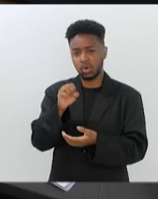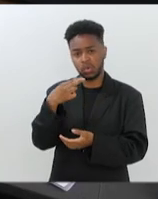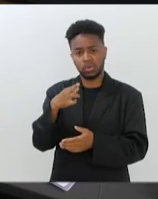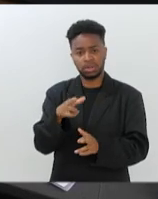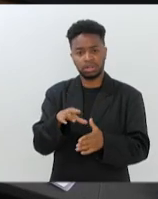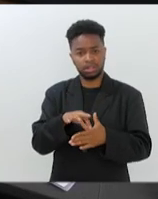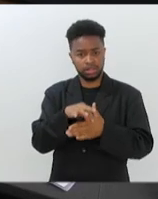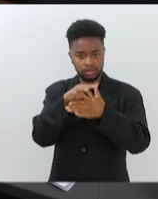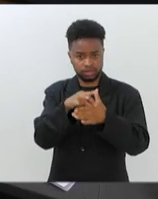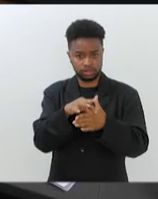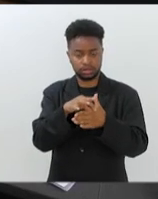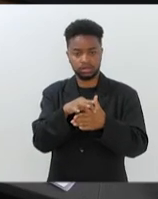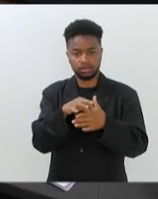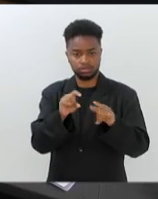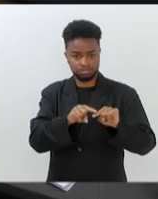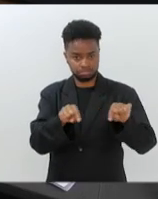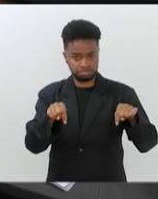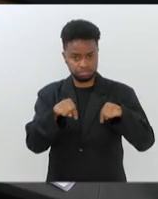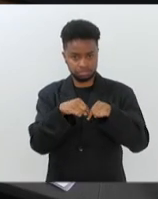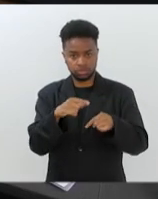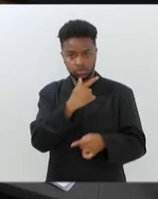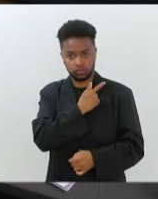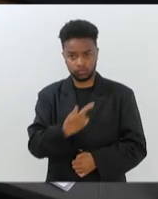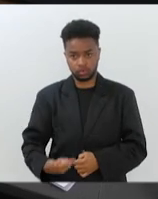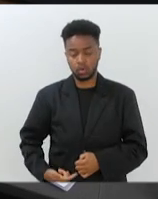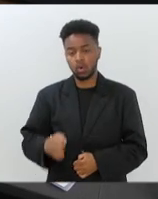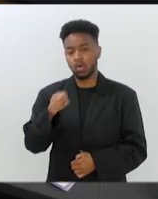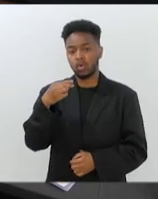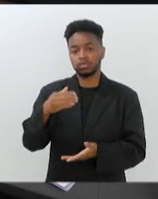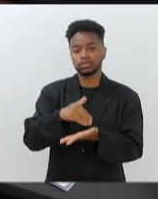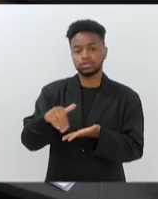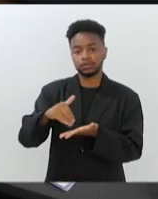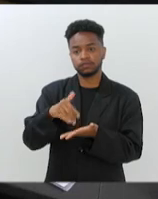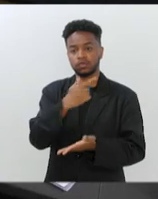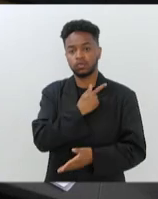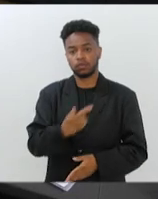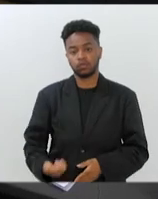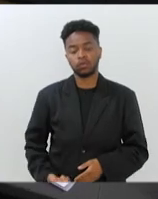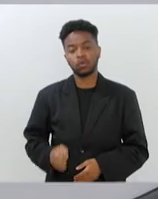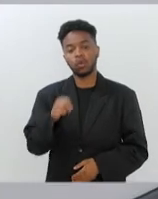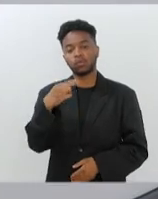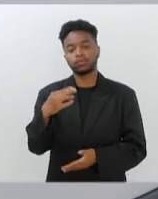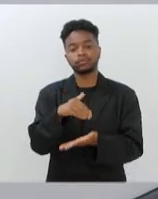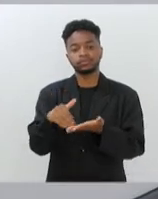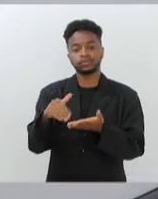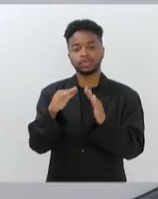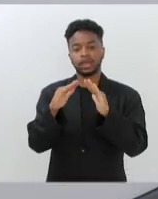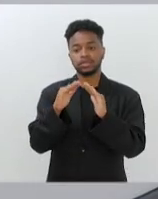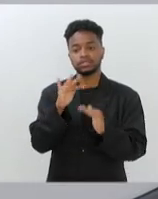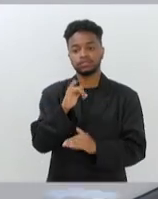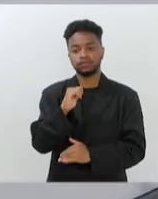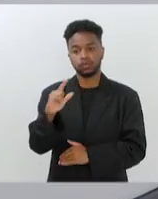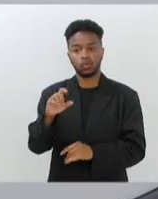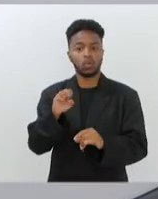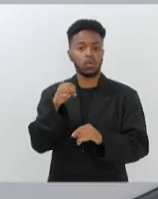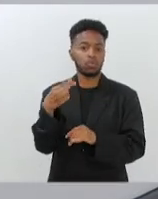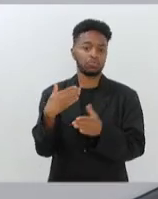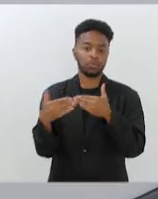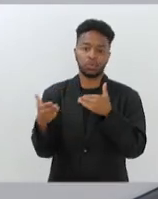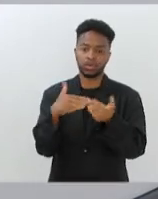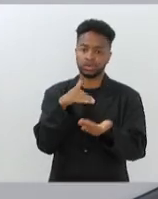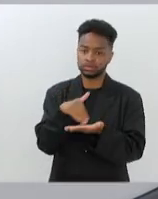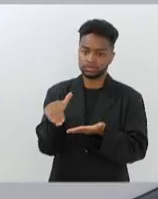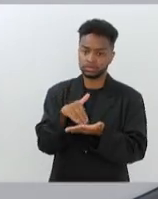gabinete do governador do estado ou o secretário de governo ou o secretário da casa civil ou qualquer outro secretário já